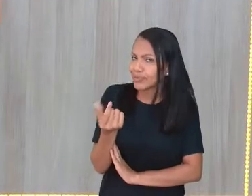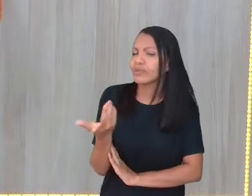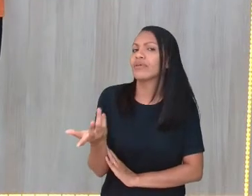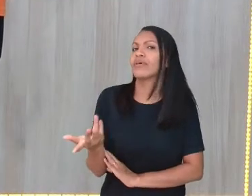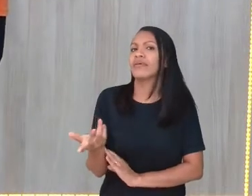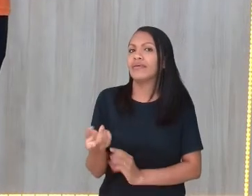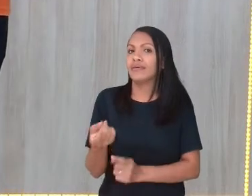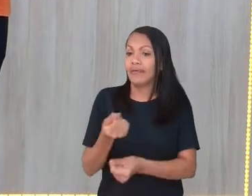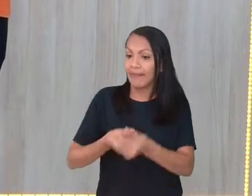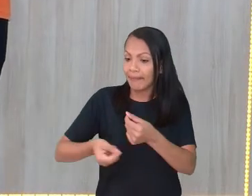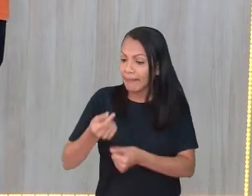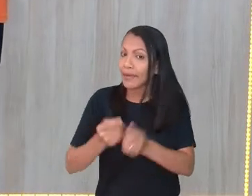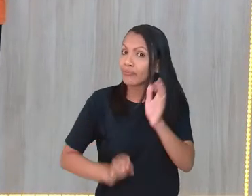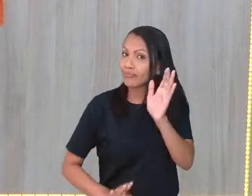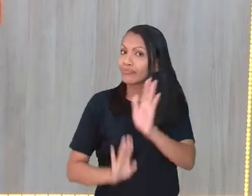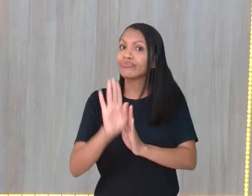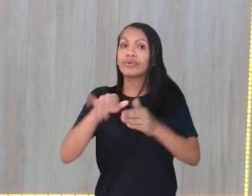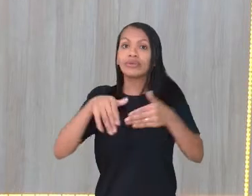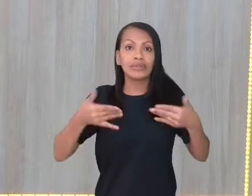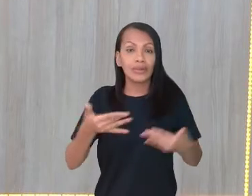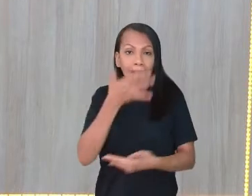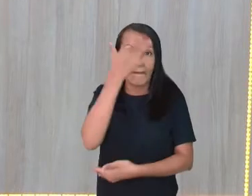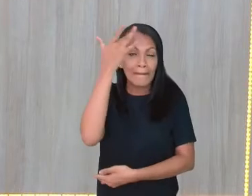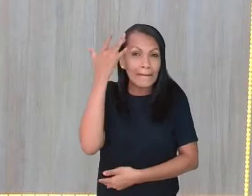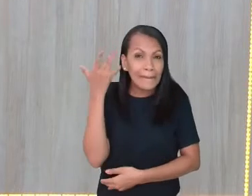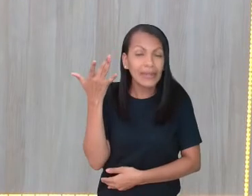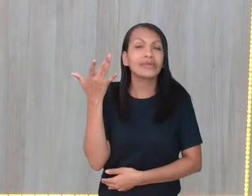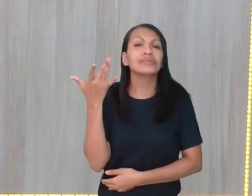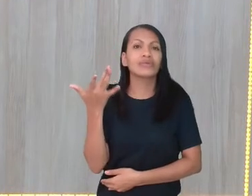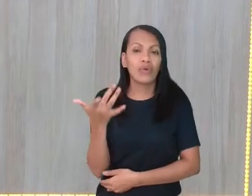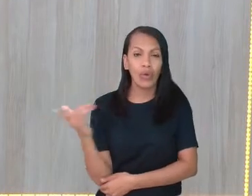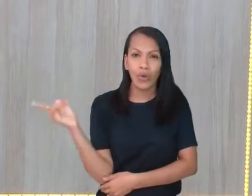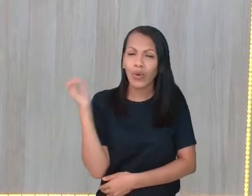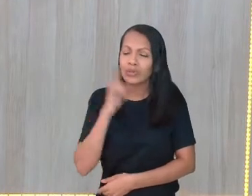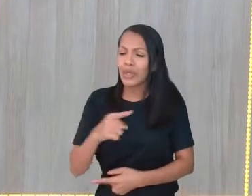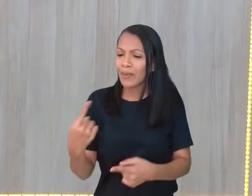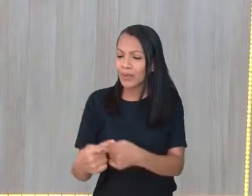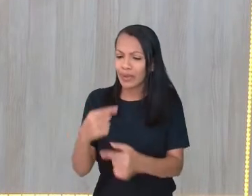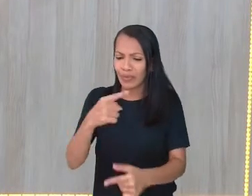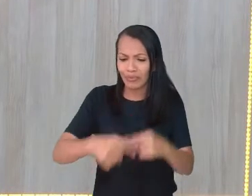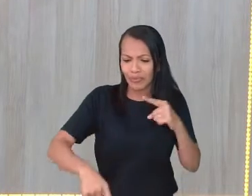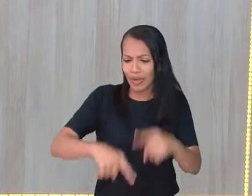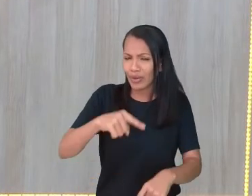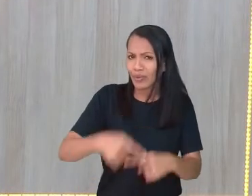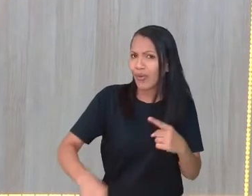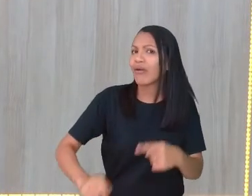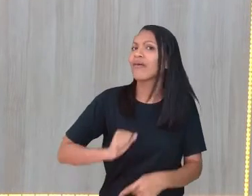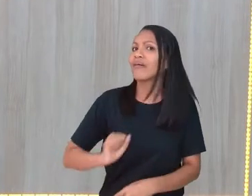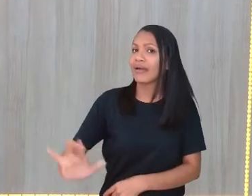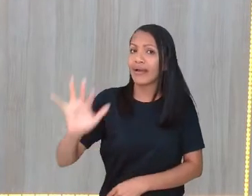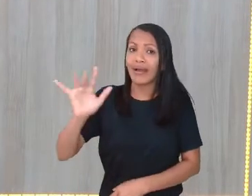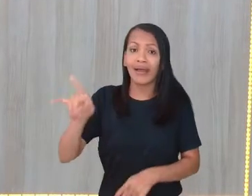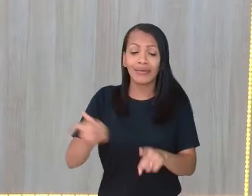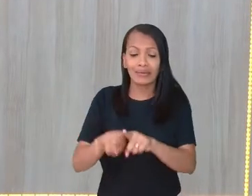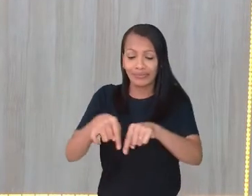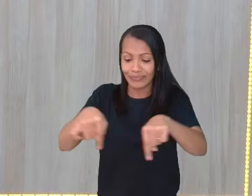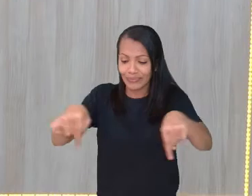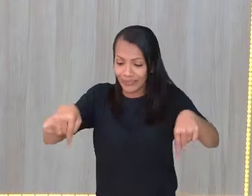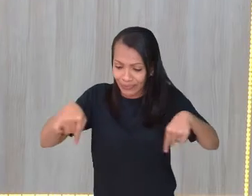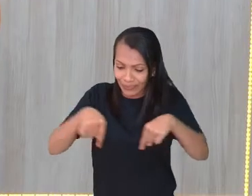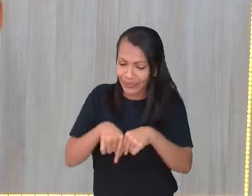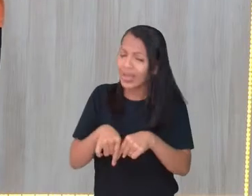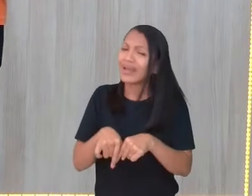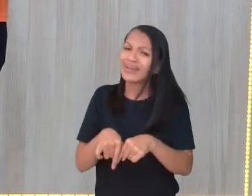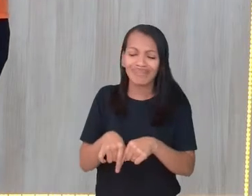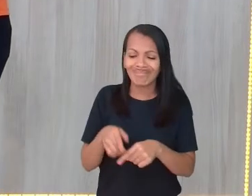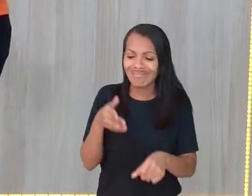conta, muito dinheiro na conta. Então são essas pessoas que conseguem, porque o material é caro, as quadras não são tão acessíveis, geralmente, né?